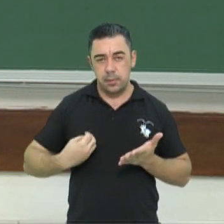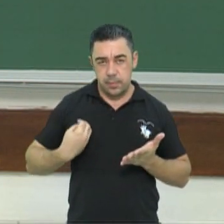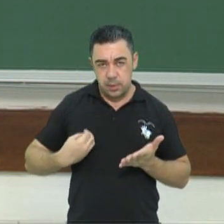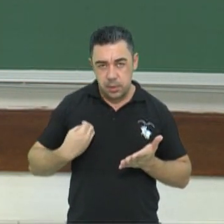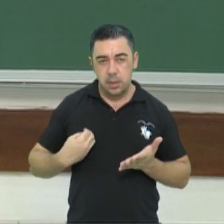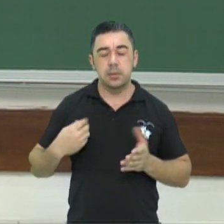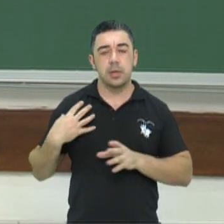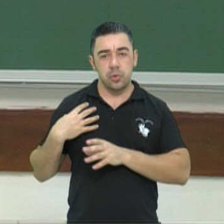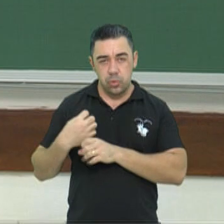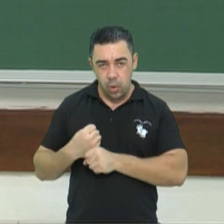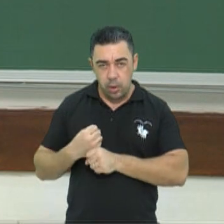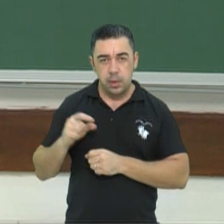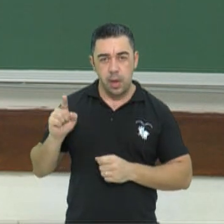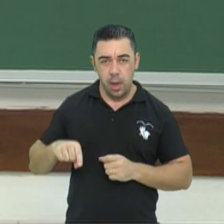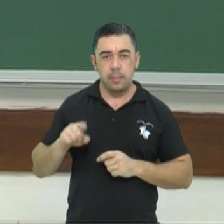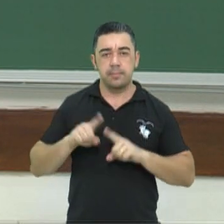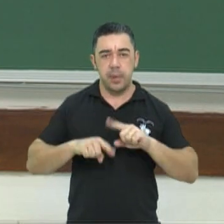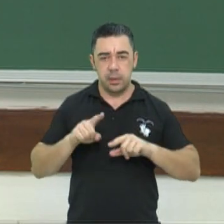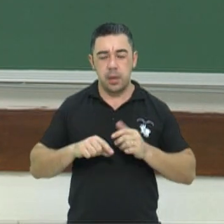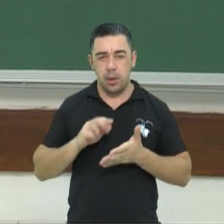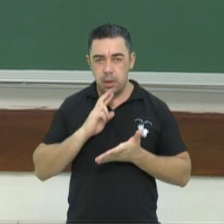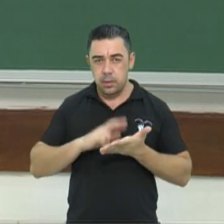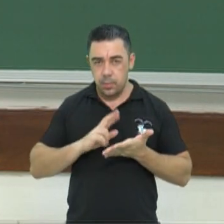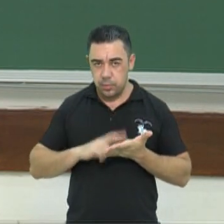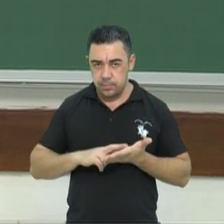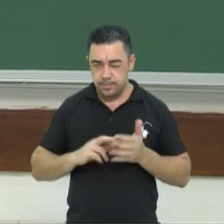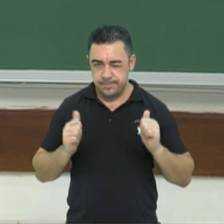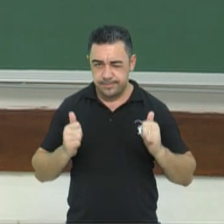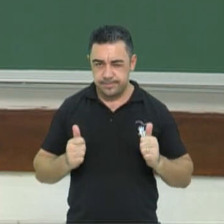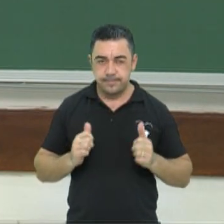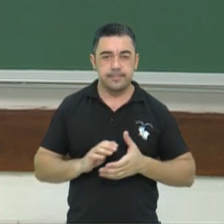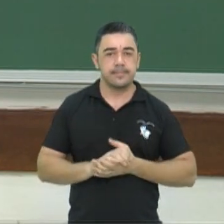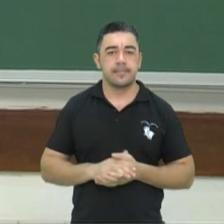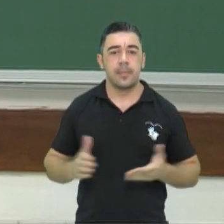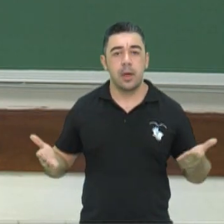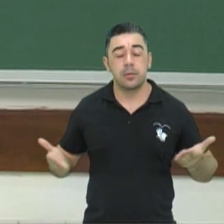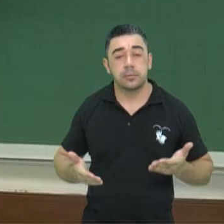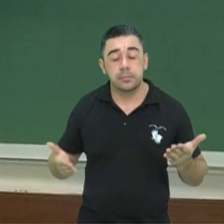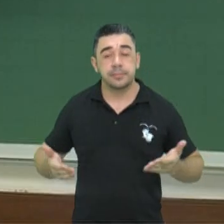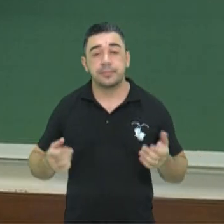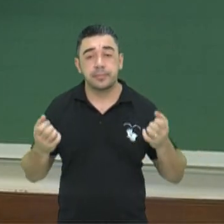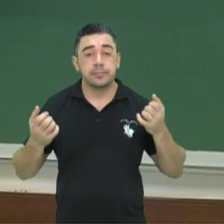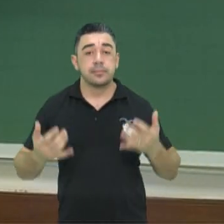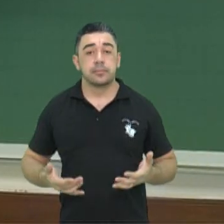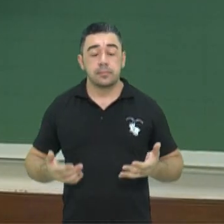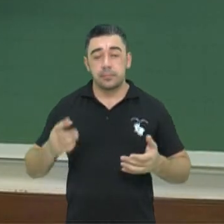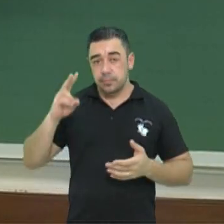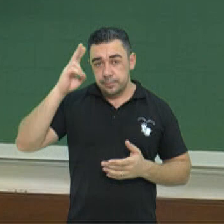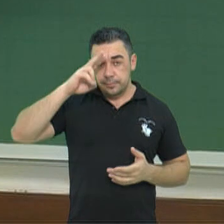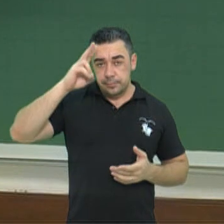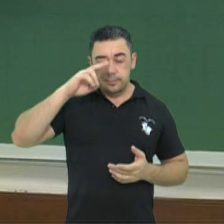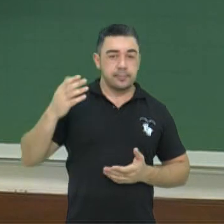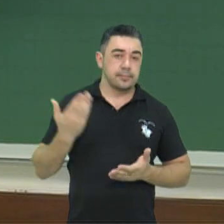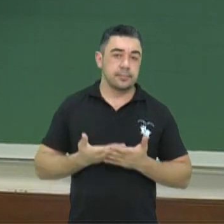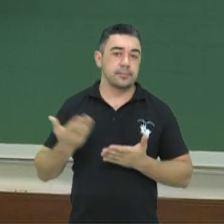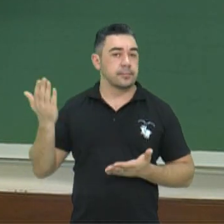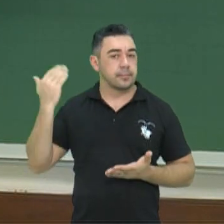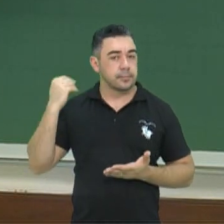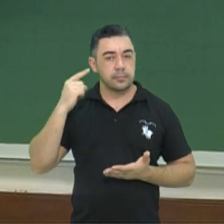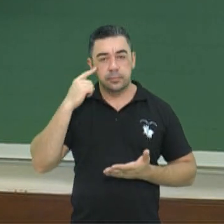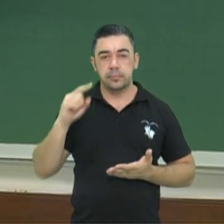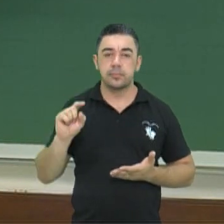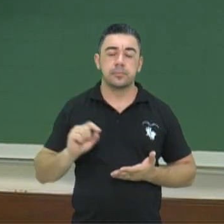presença a partir deste material também. E agora, vamos lembrar um pouquinho do que nós vimos na aula